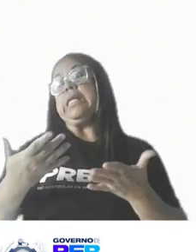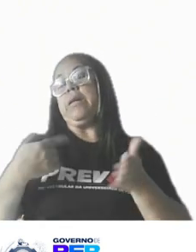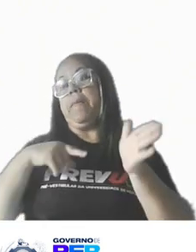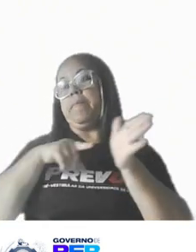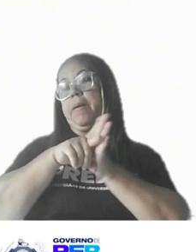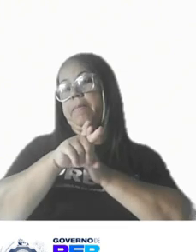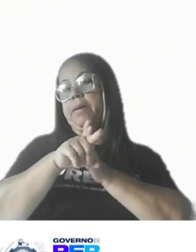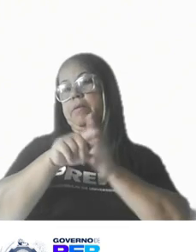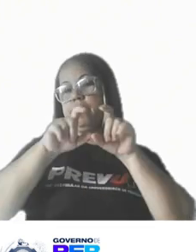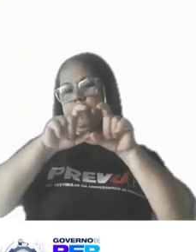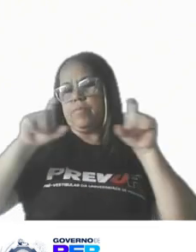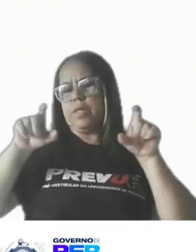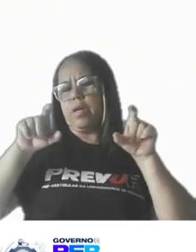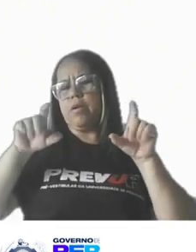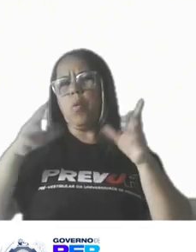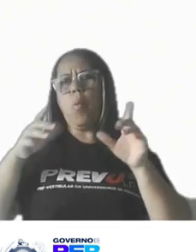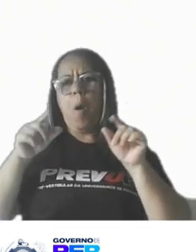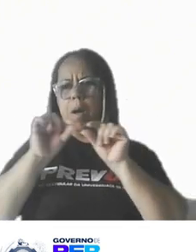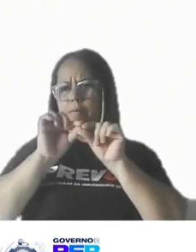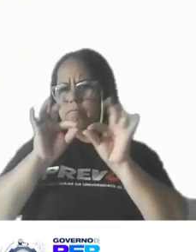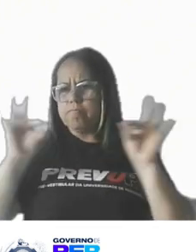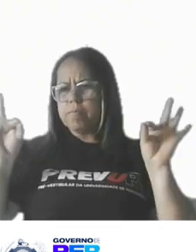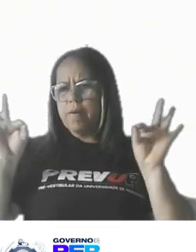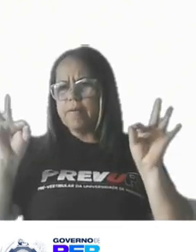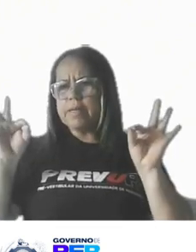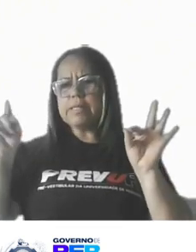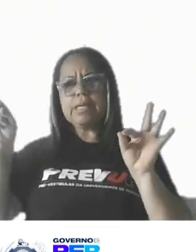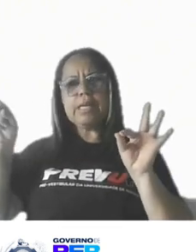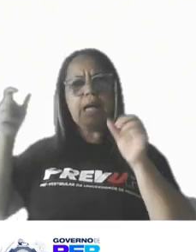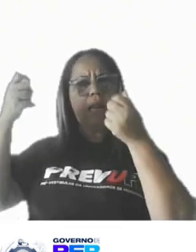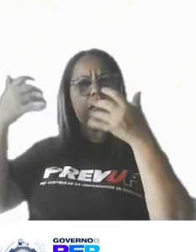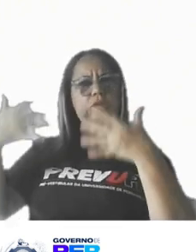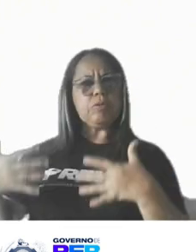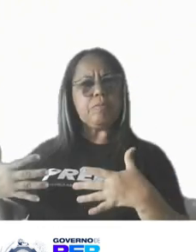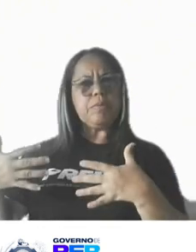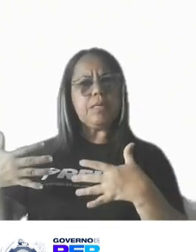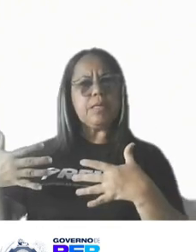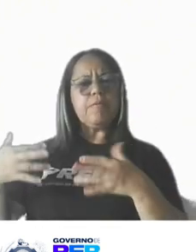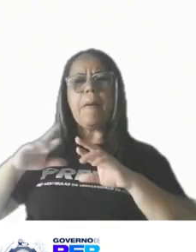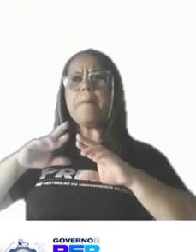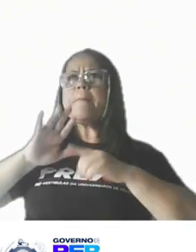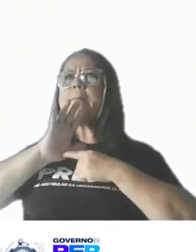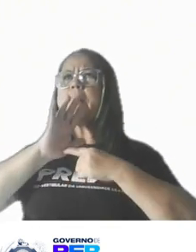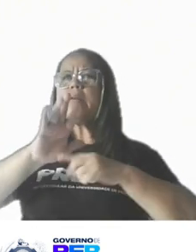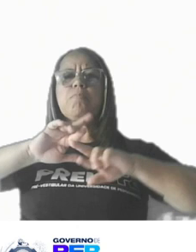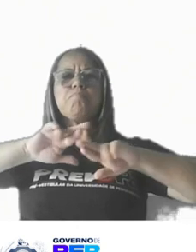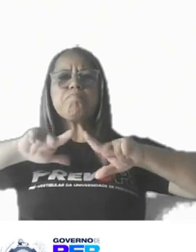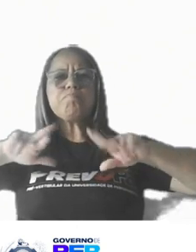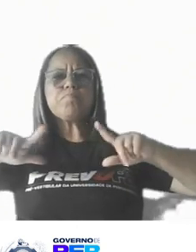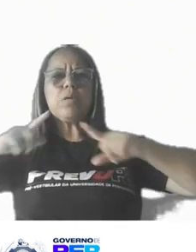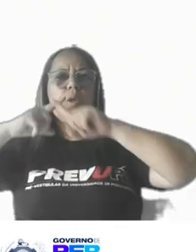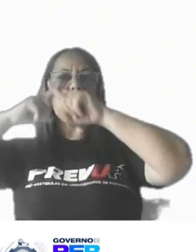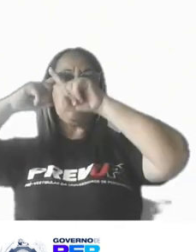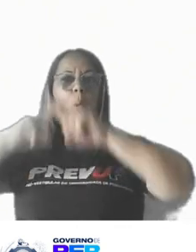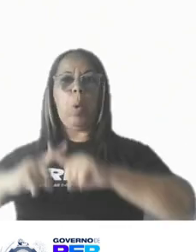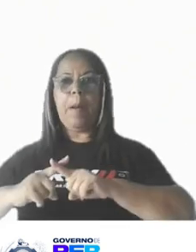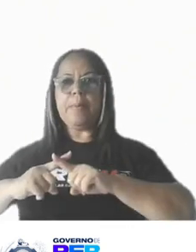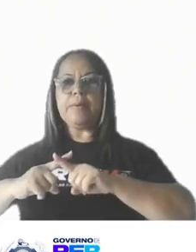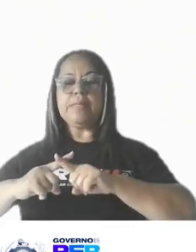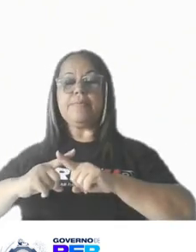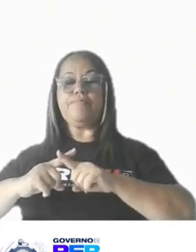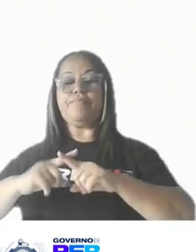questão está perguntando é, qual é o trecho da fala de Marta que vai revelar a diversidade no campeonato?